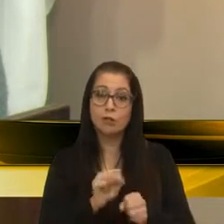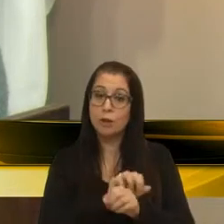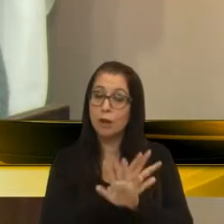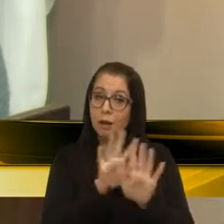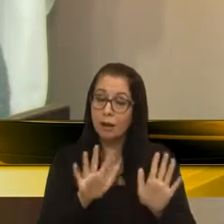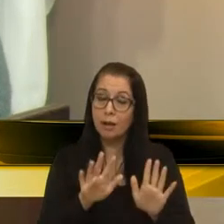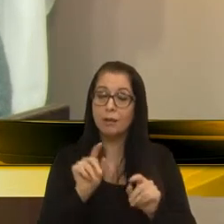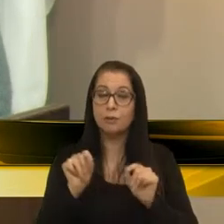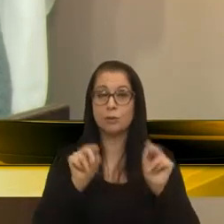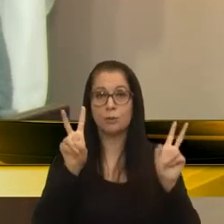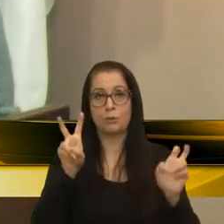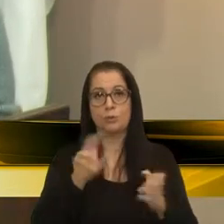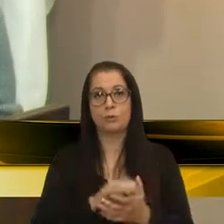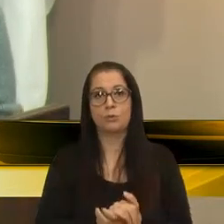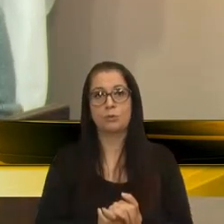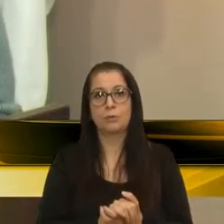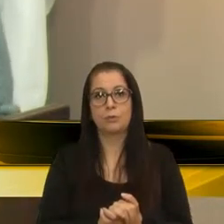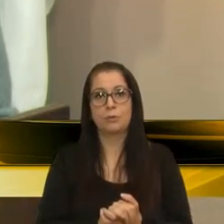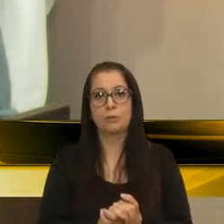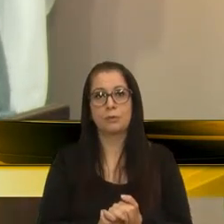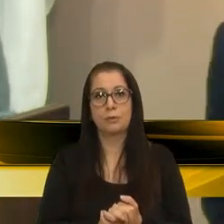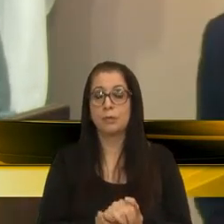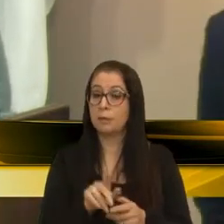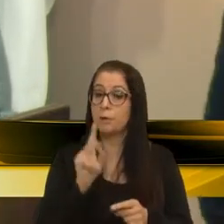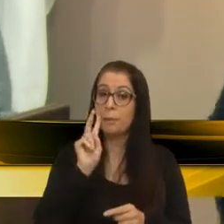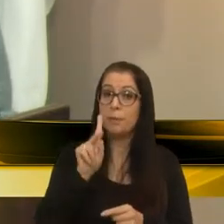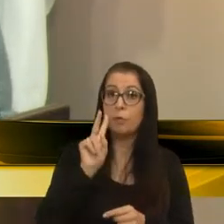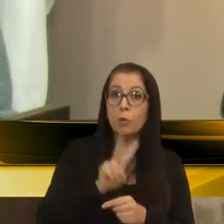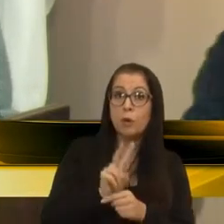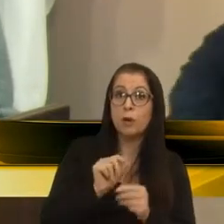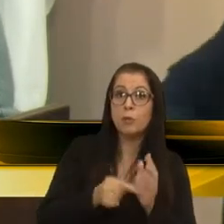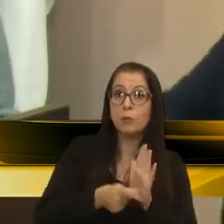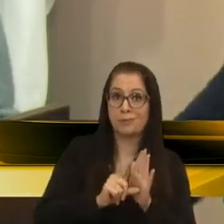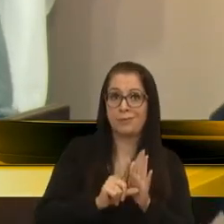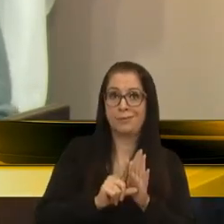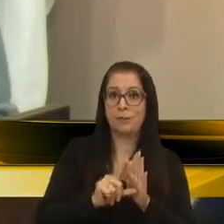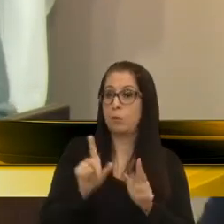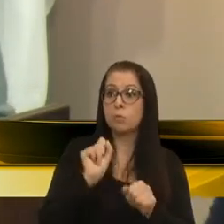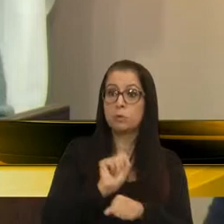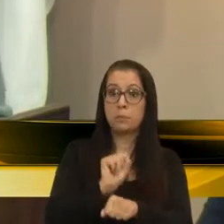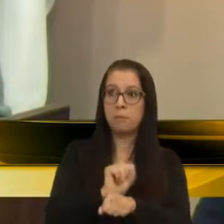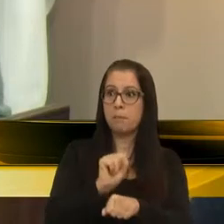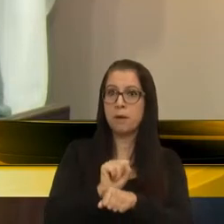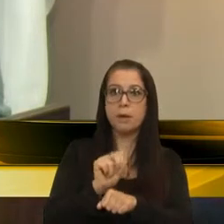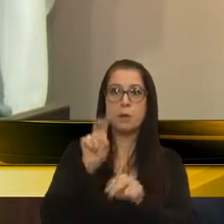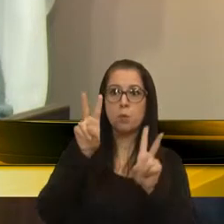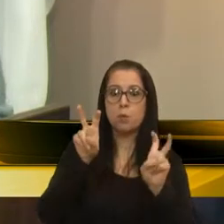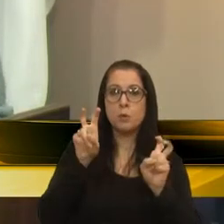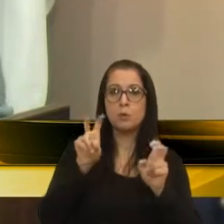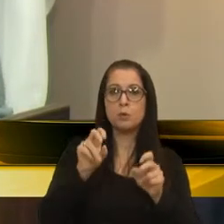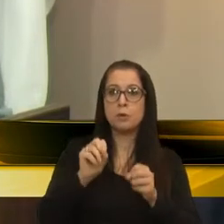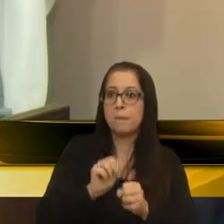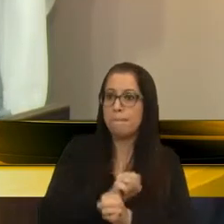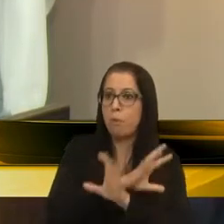transparente esse assunto e sermos previdentes. Nós não podemos esperar esse assunto